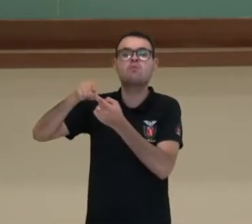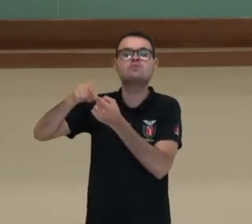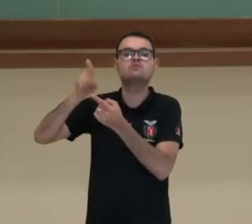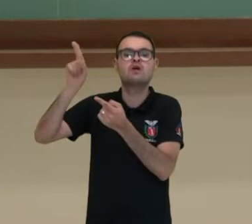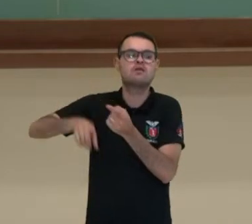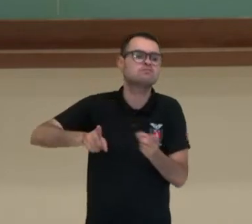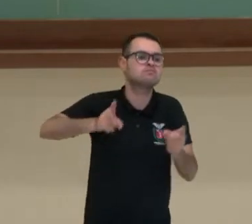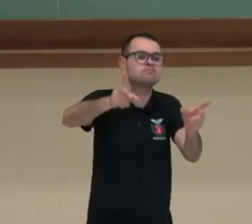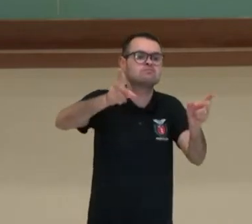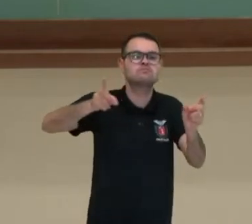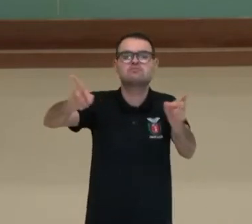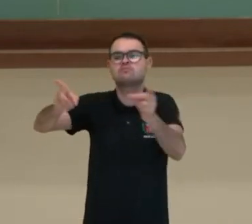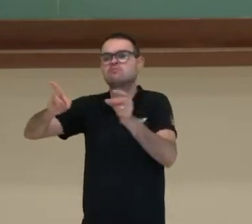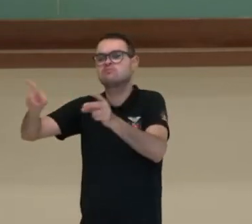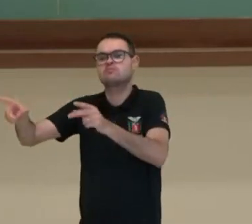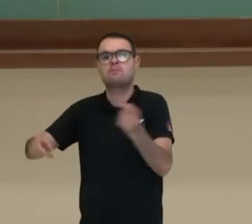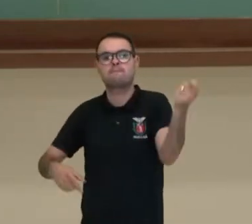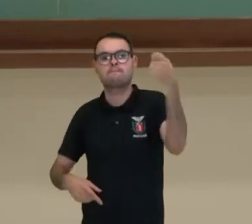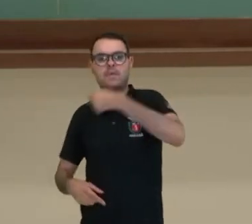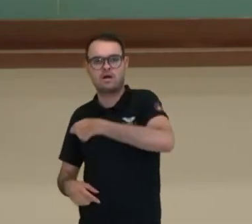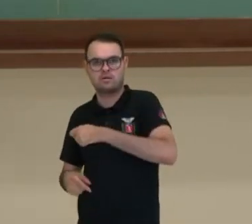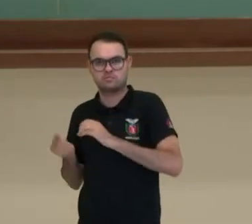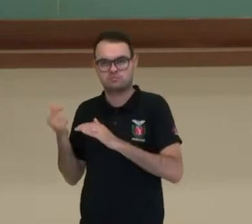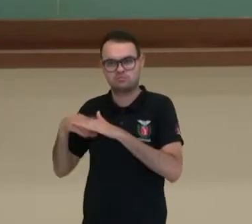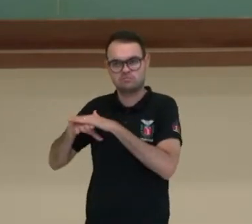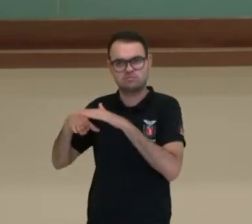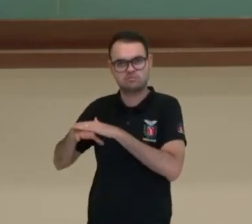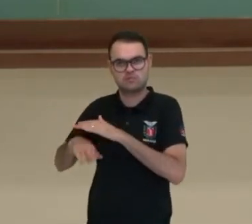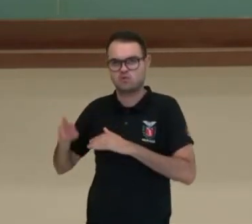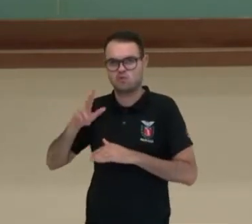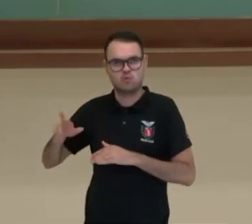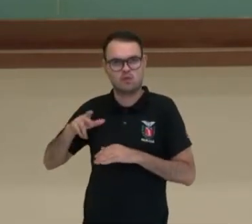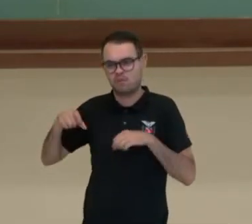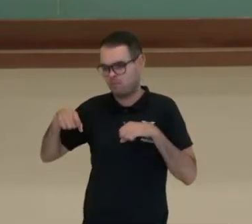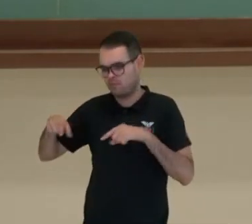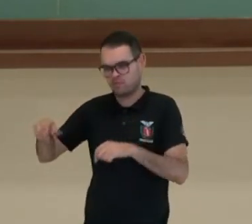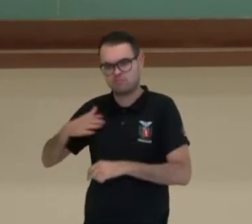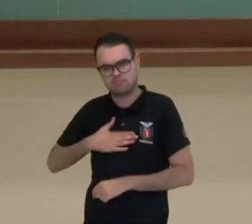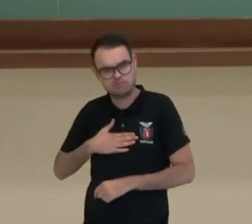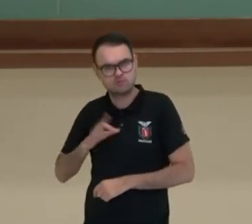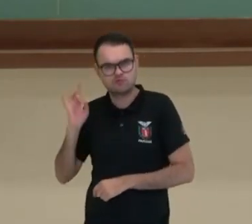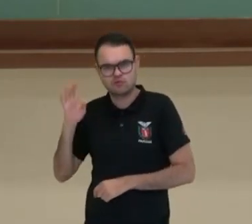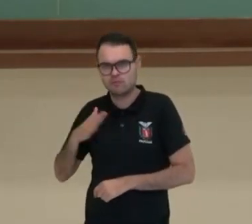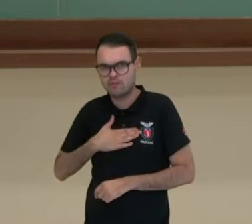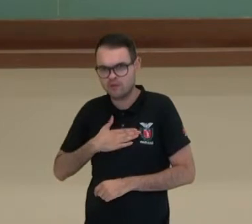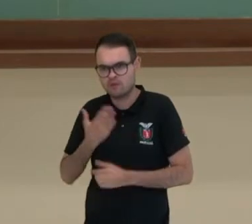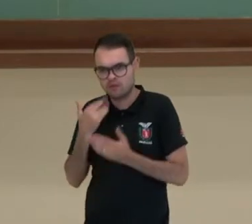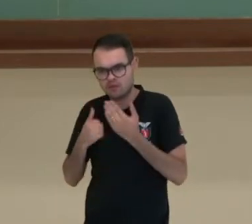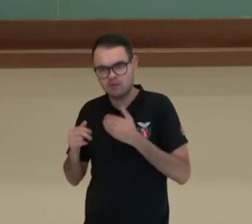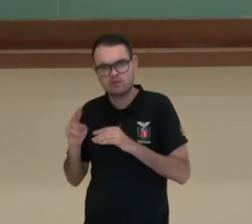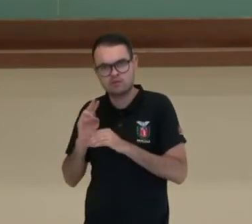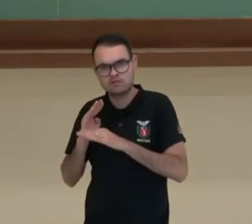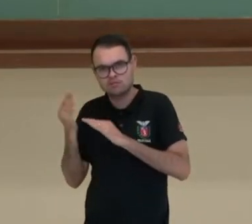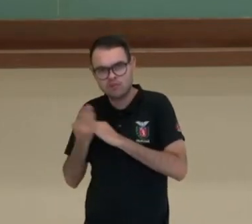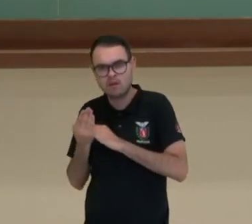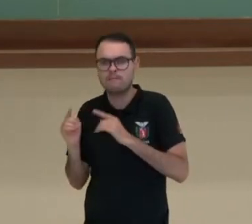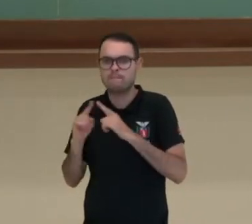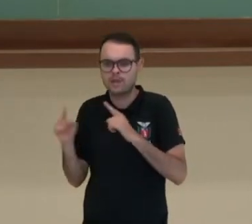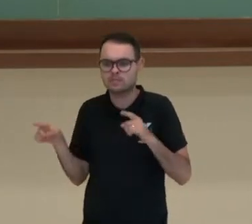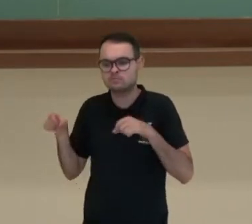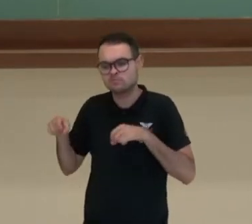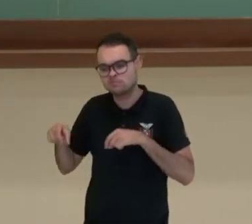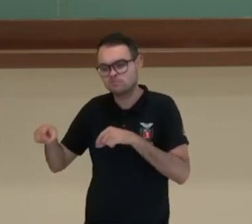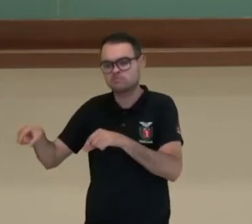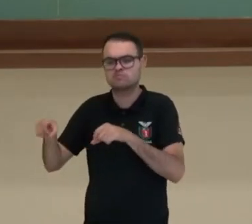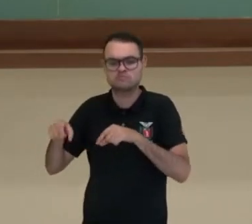para o mercado que pagasse melhor a ele. E ele não plantava só para ele ou para o consumo da sua vila. Mas, se tivesse algum produto, por exemplo,